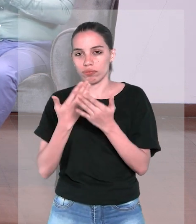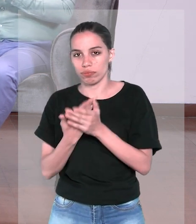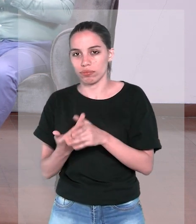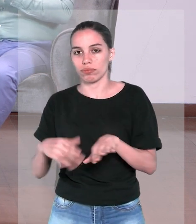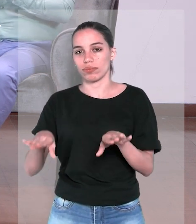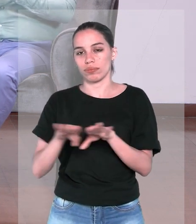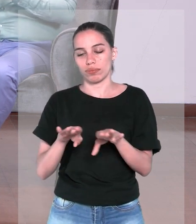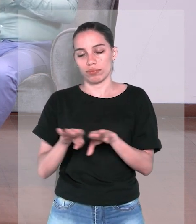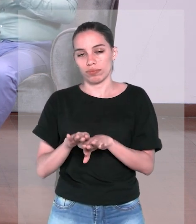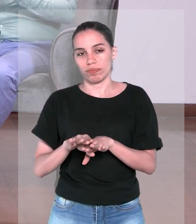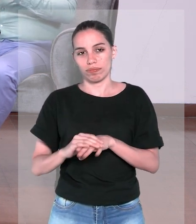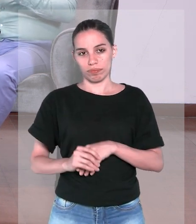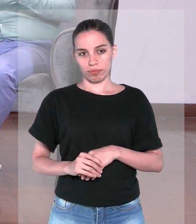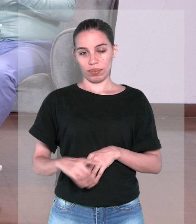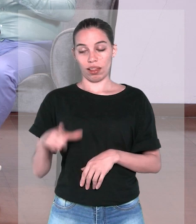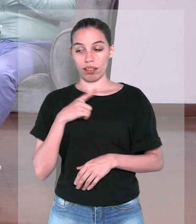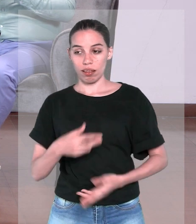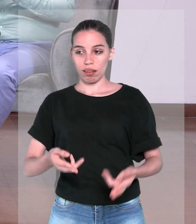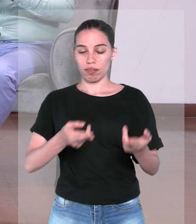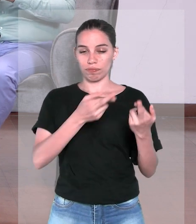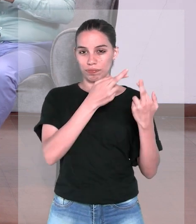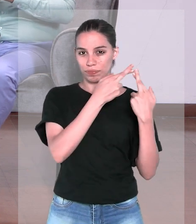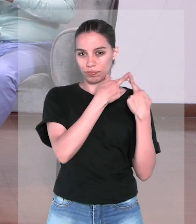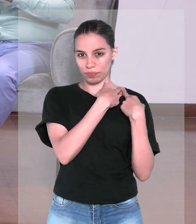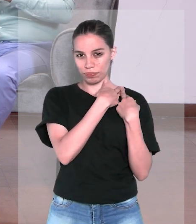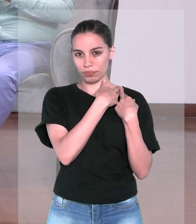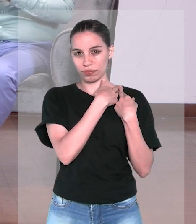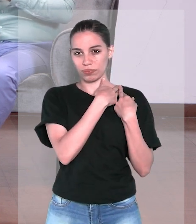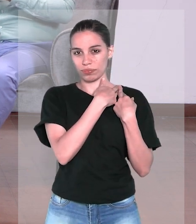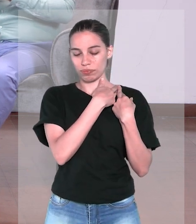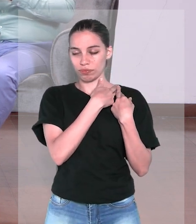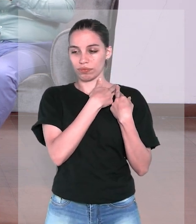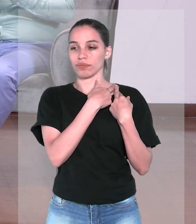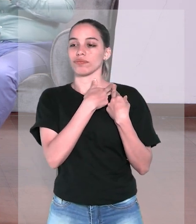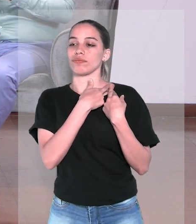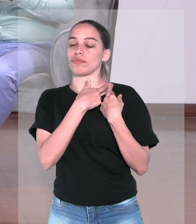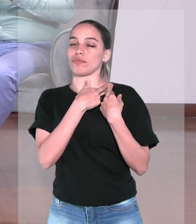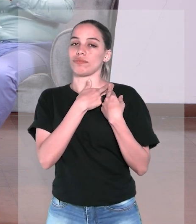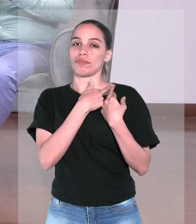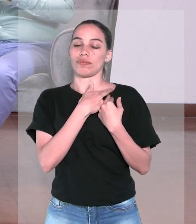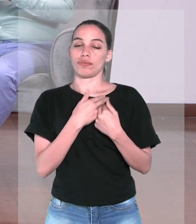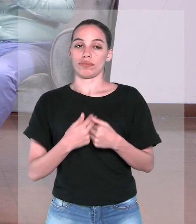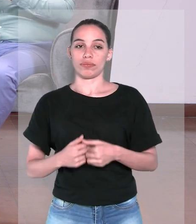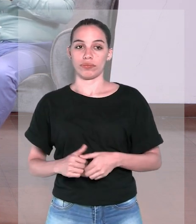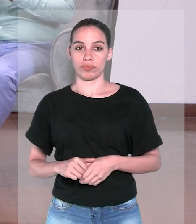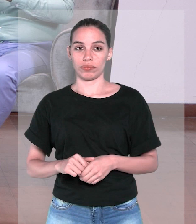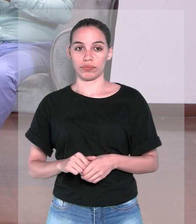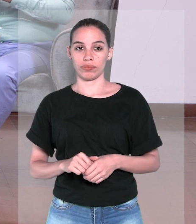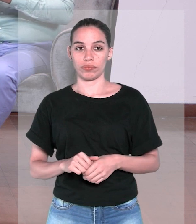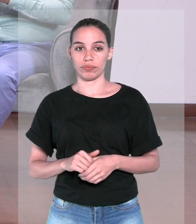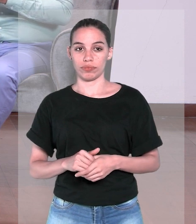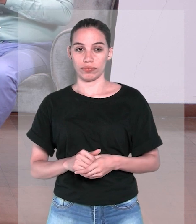do Estado. O Estado, ele tem feito jokers. Ele tem feito jokers. O Estado brasileiro mata